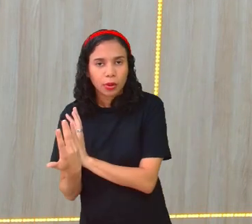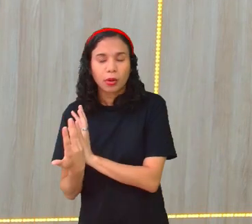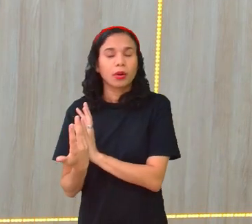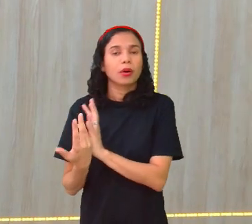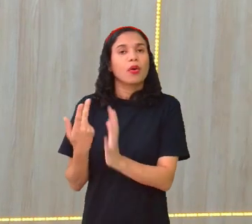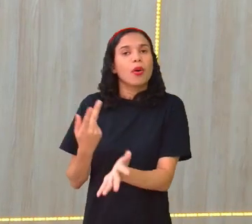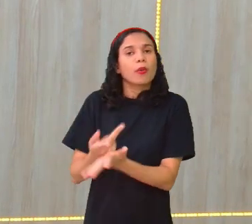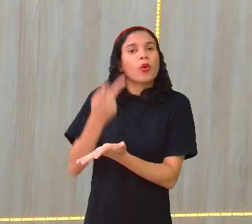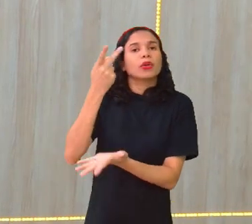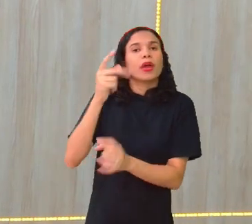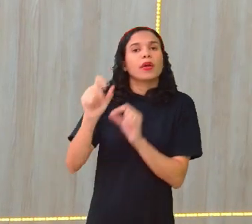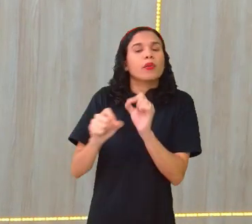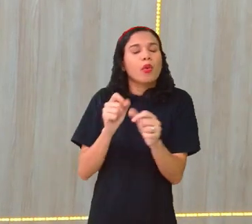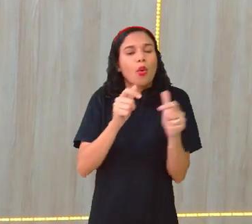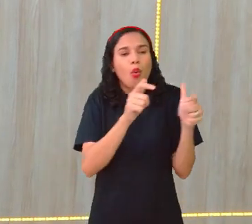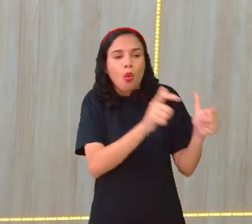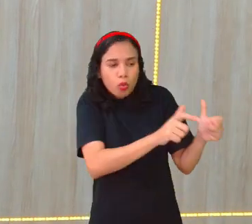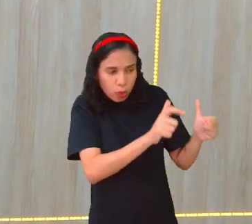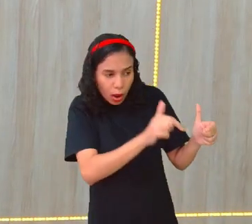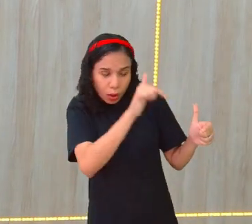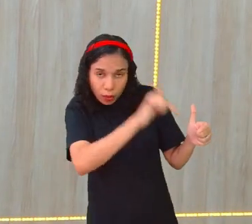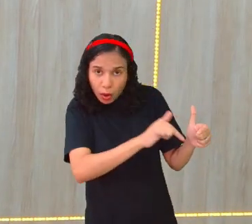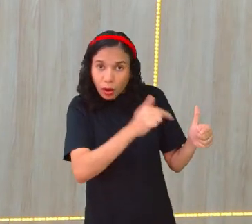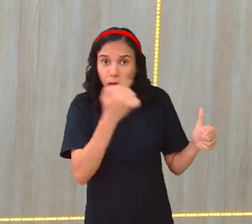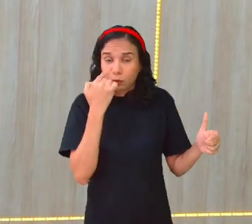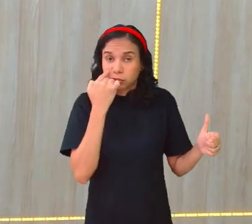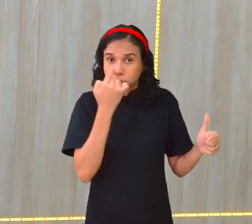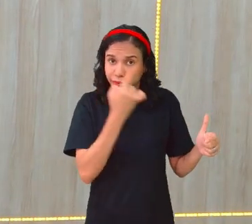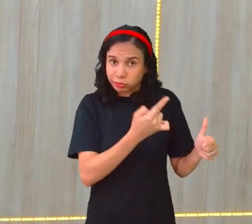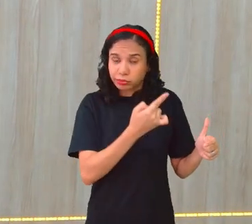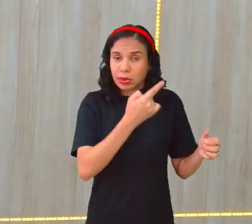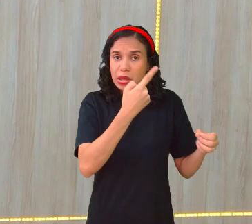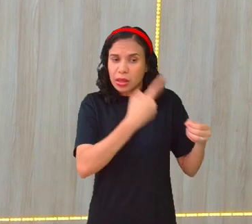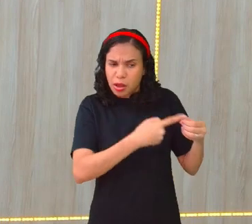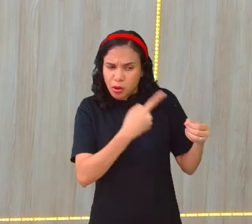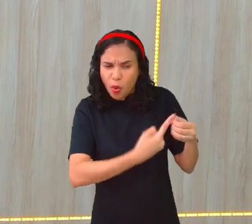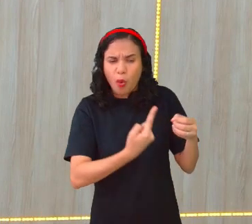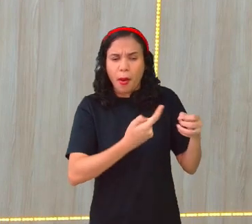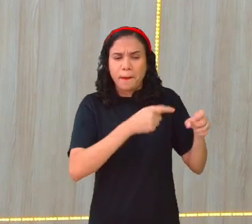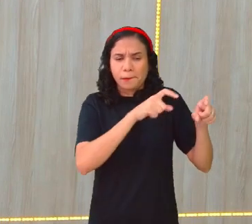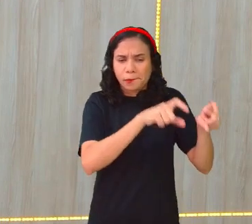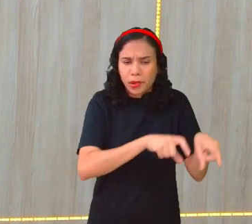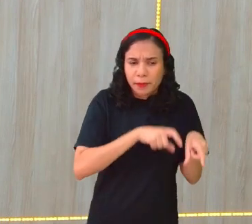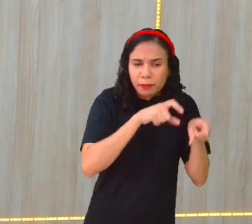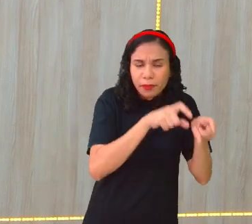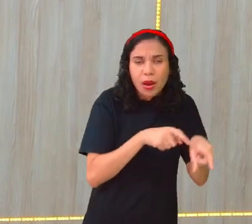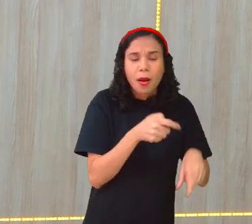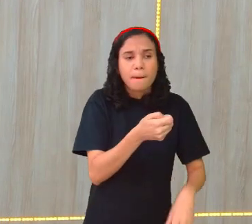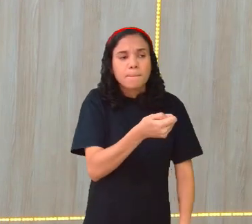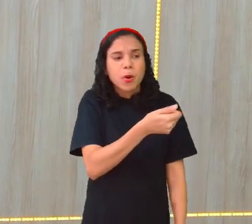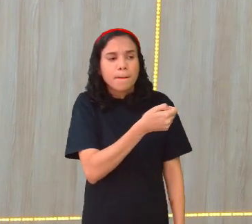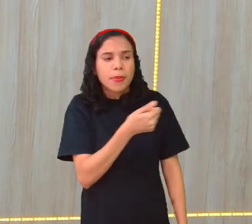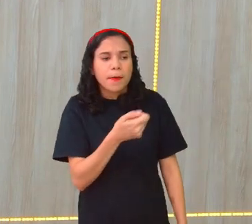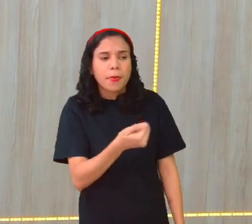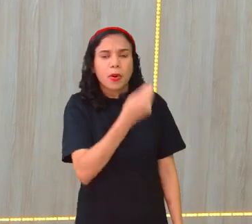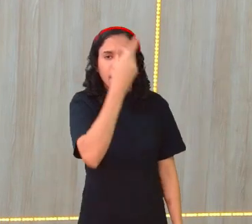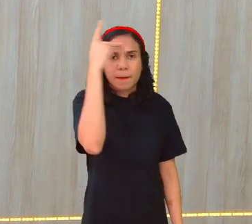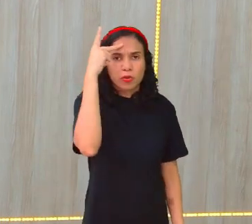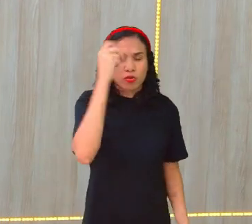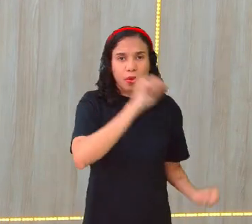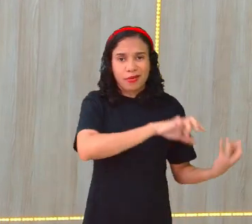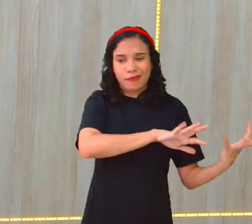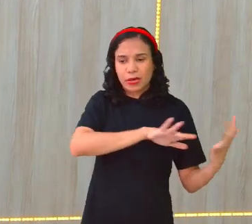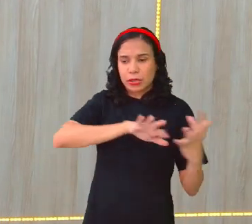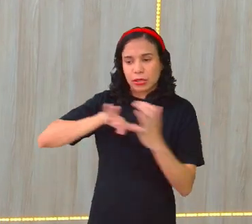acontece que em muitos locais, nos sítios, nas localidades, ficaram poucas pessoas e nos